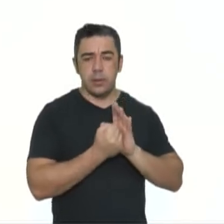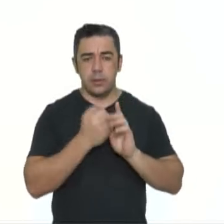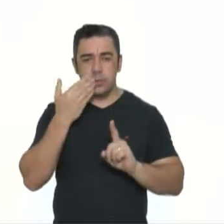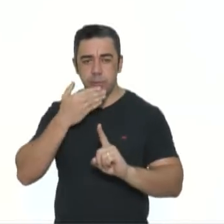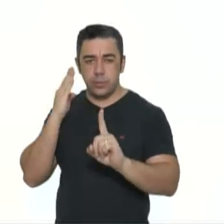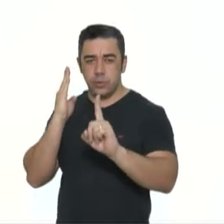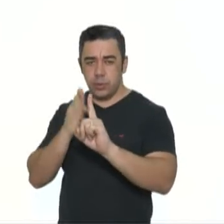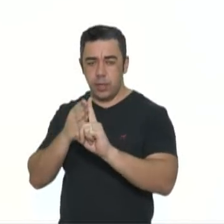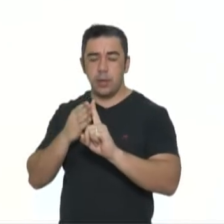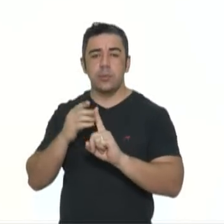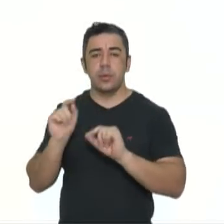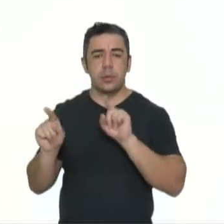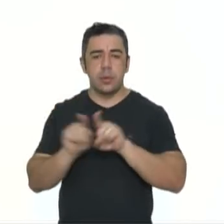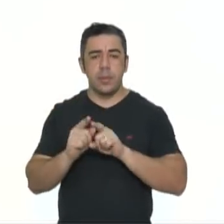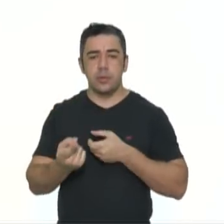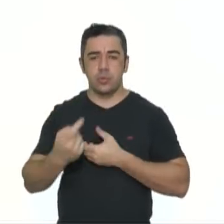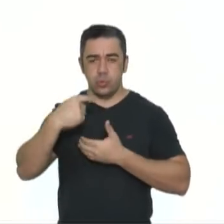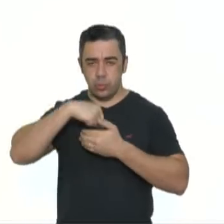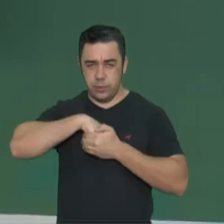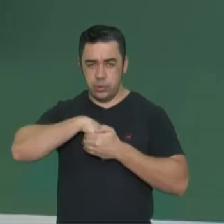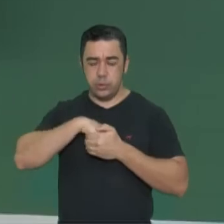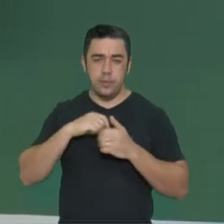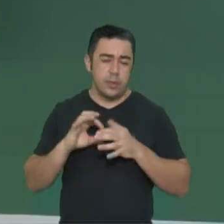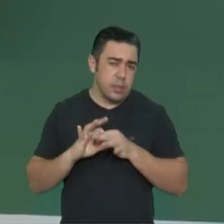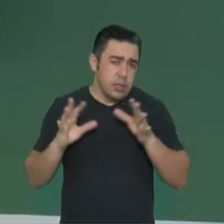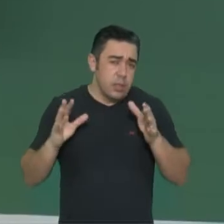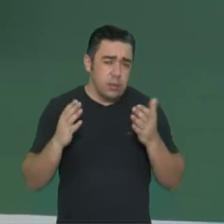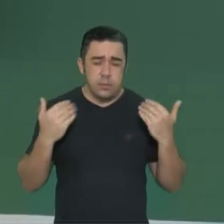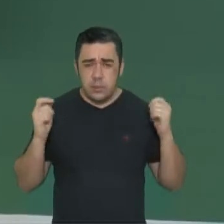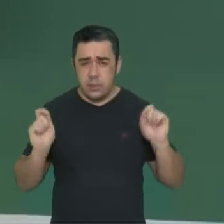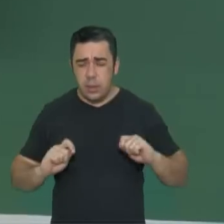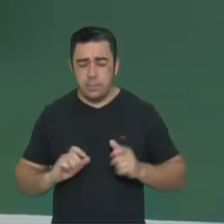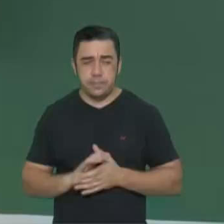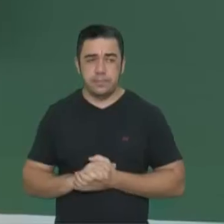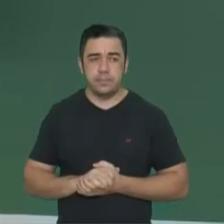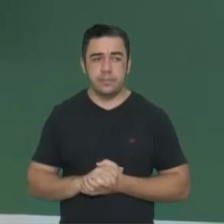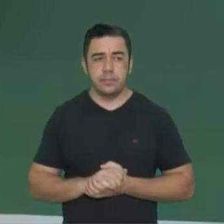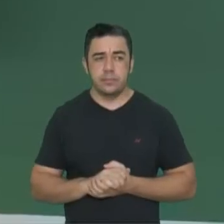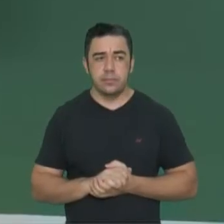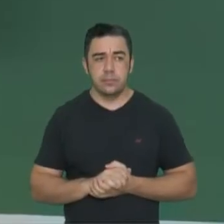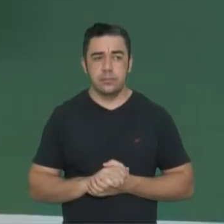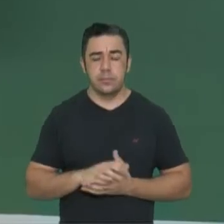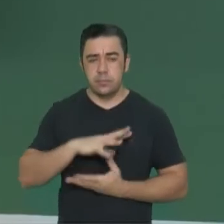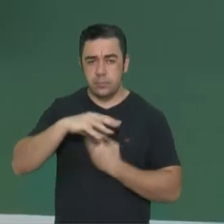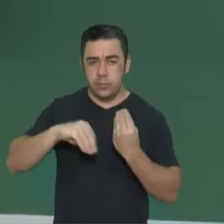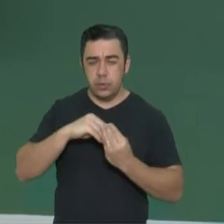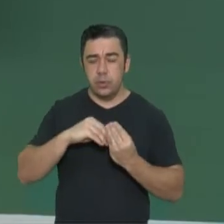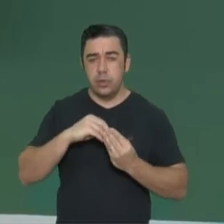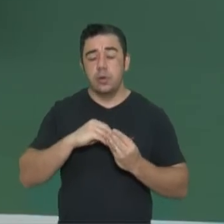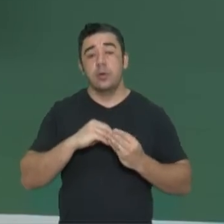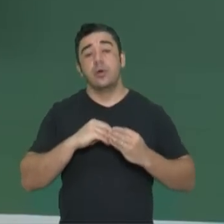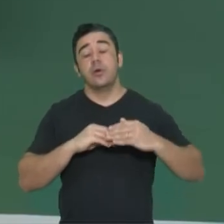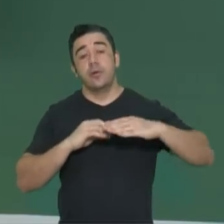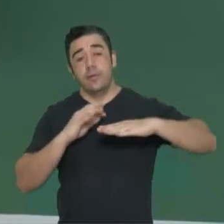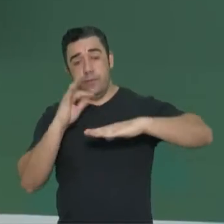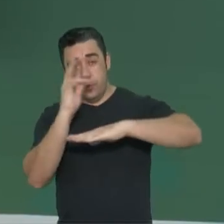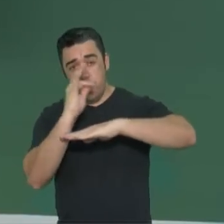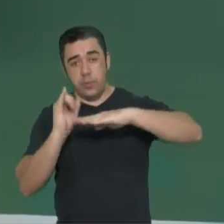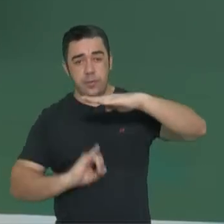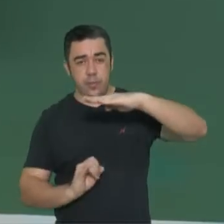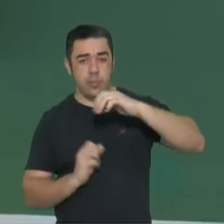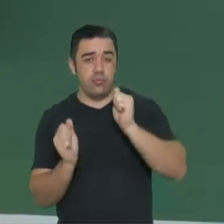direto e da subjetividade, um ambiente mais descontraído, mais livre. Mescla da linguagem formal e